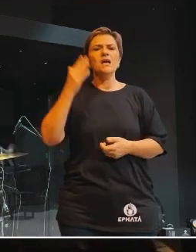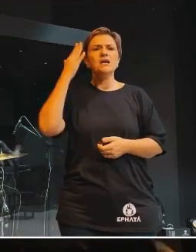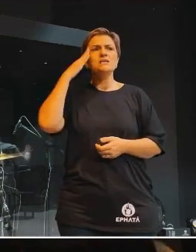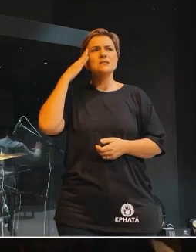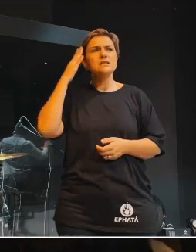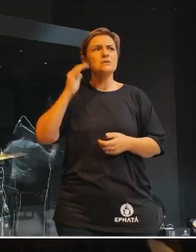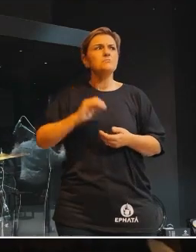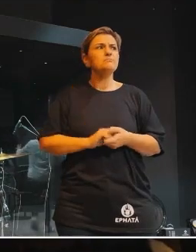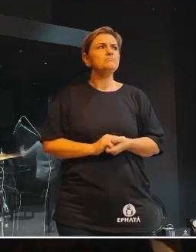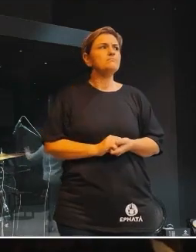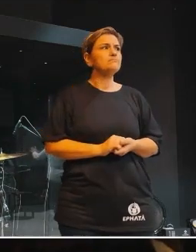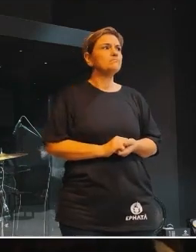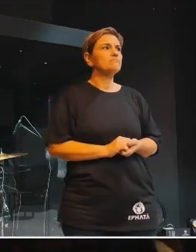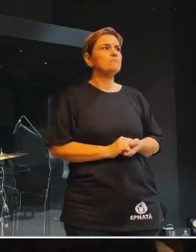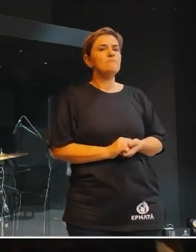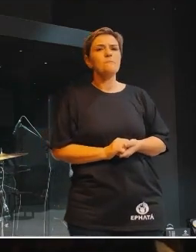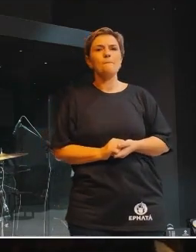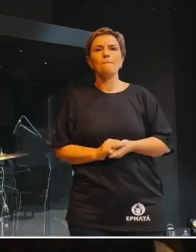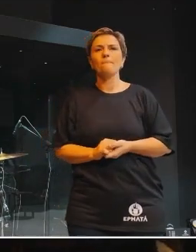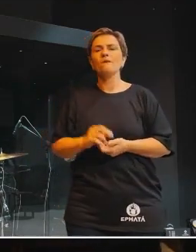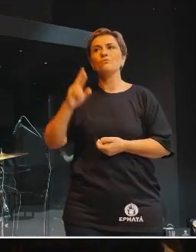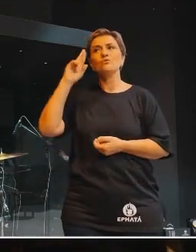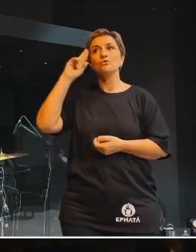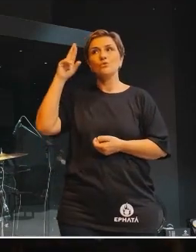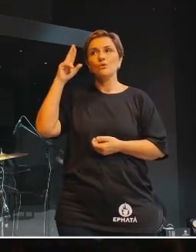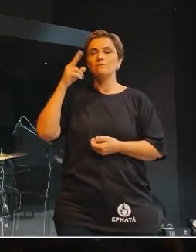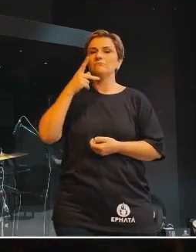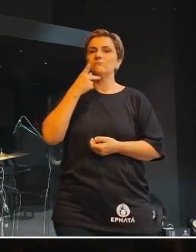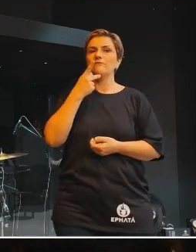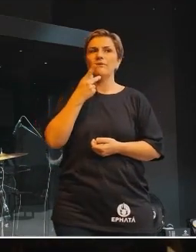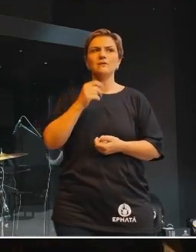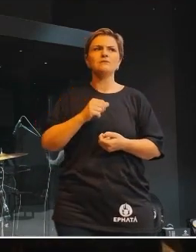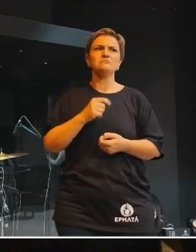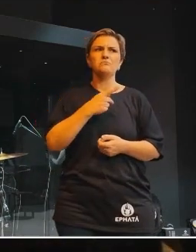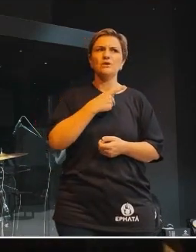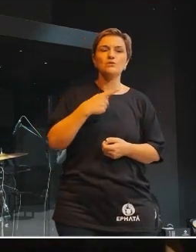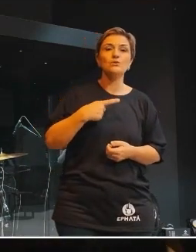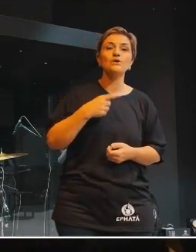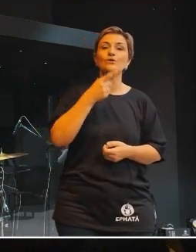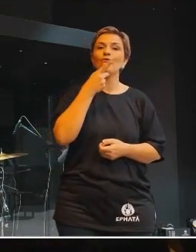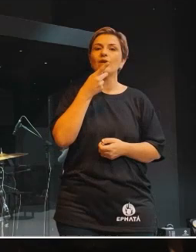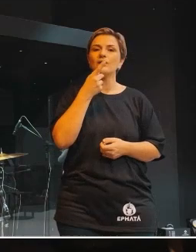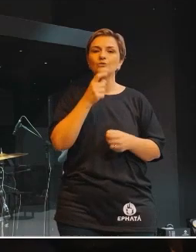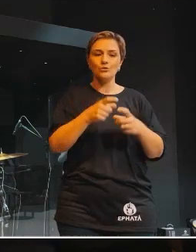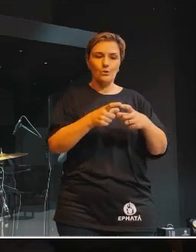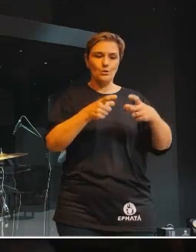Sabe do que o senhor está falando, pastor? Eu estou falando dos boletos.